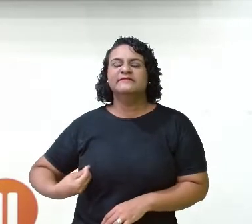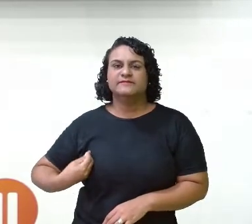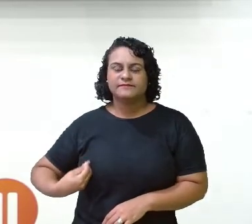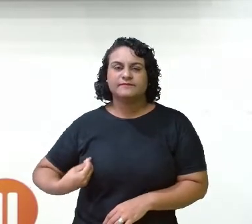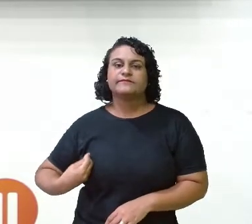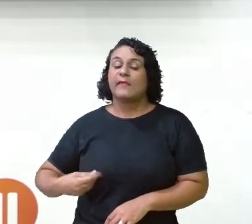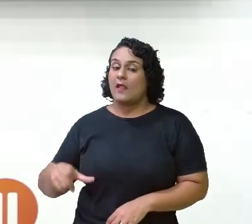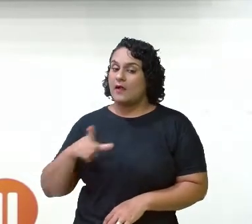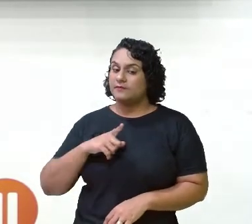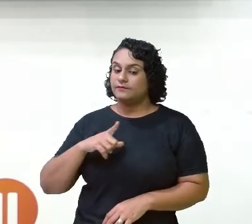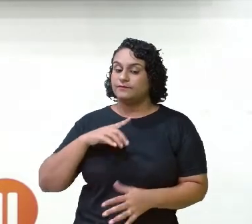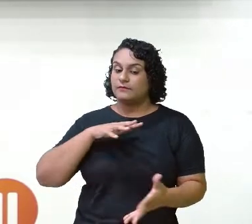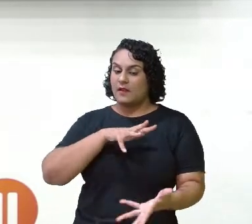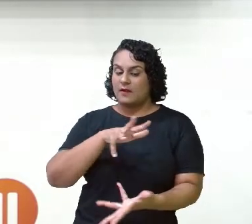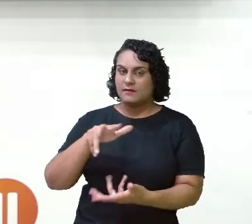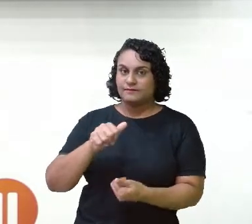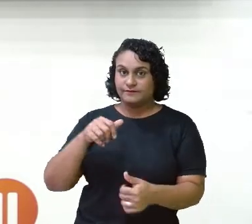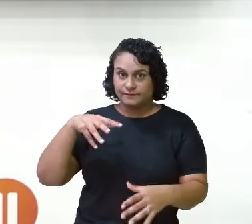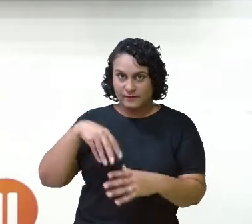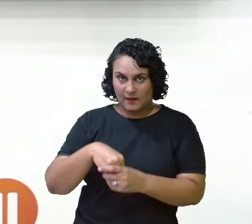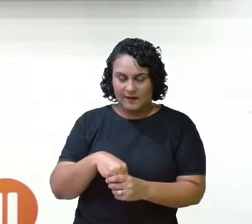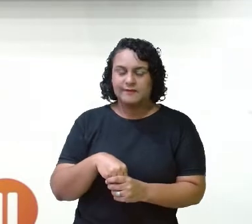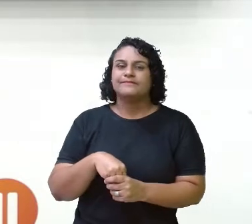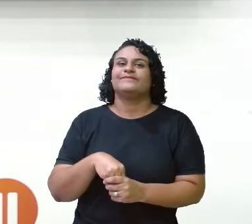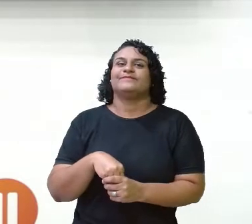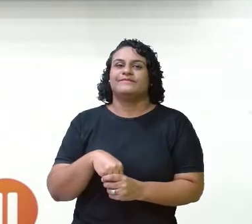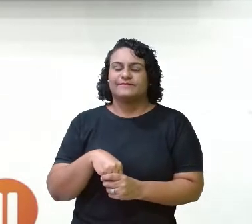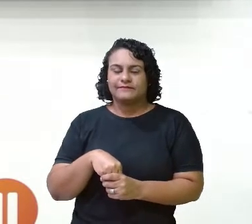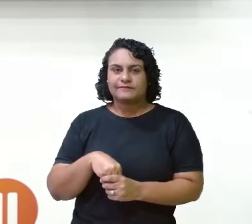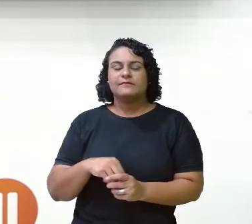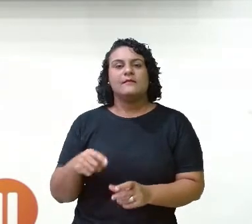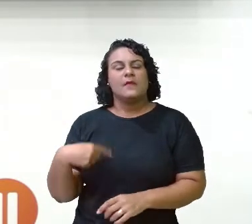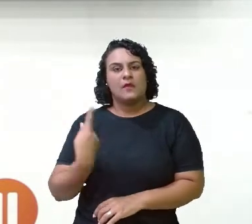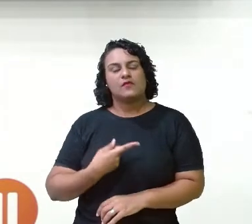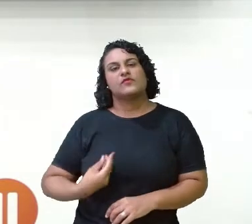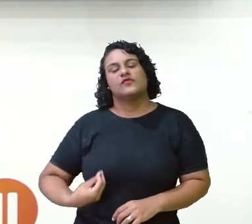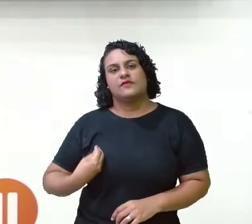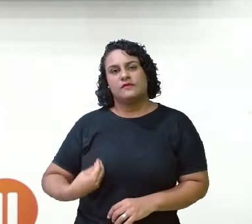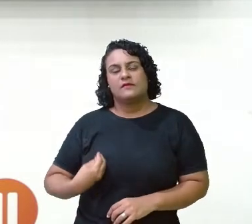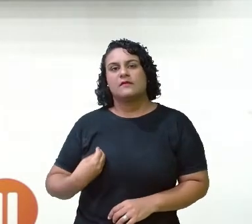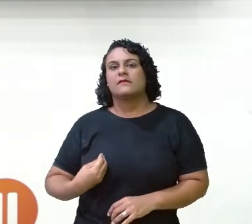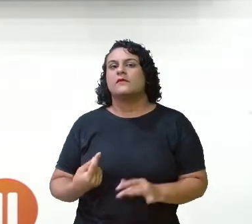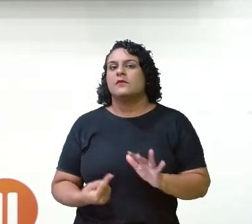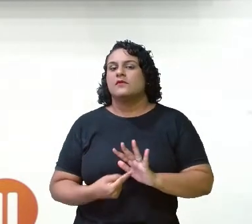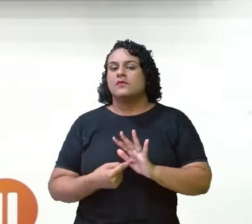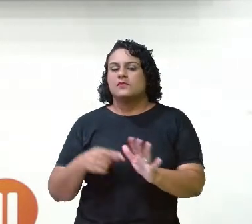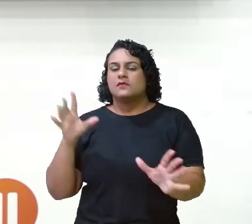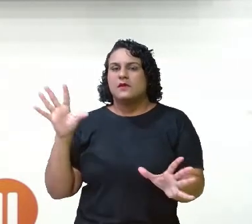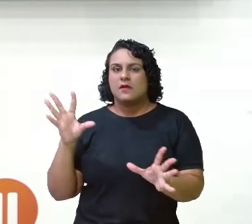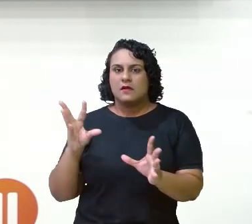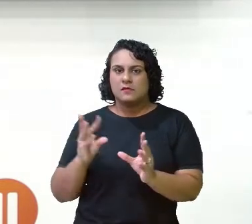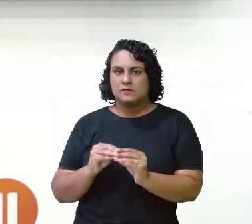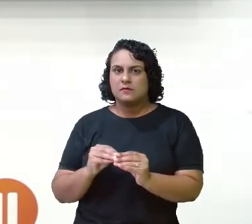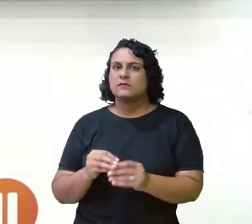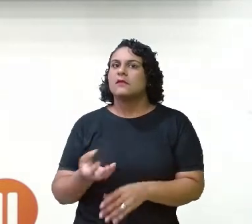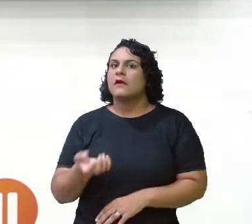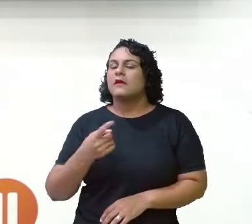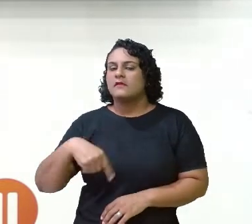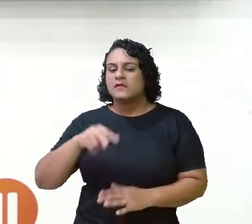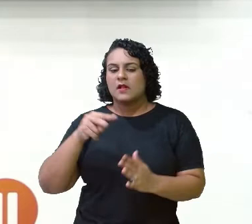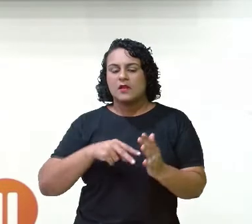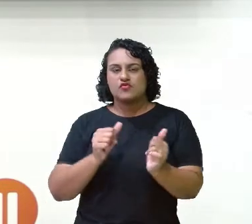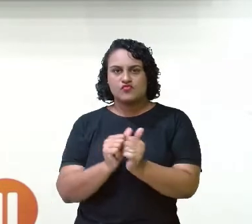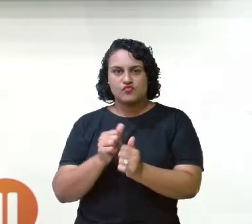que a gente tem no mundo, no planeta em que a gente vive. Trouxe um pequeno resumo e quero que você leia